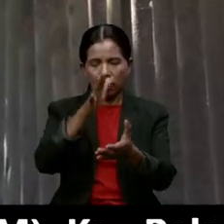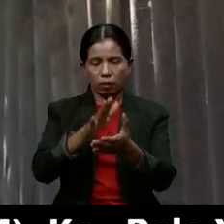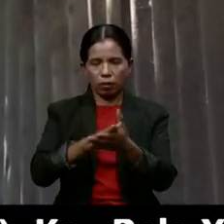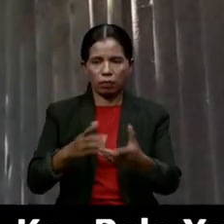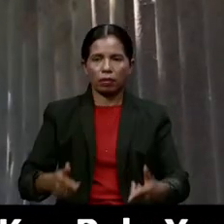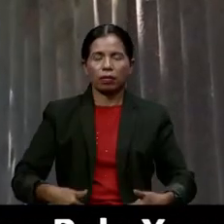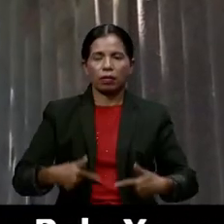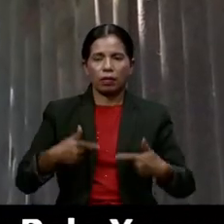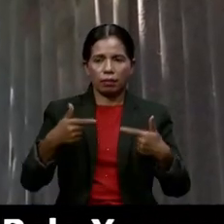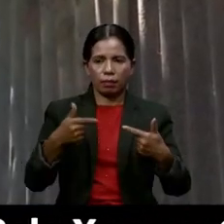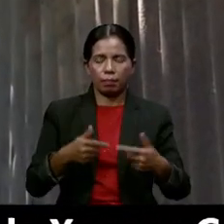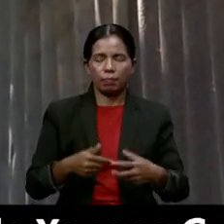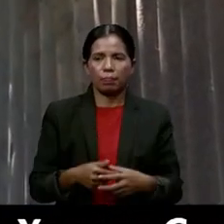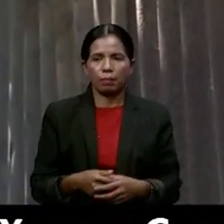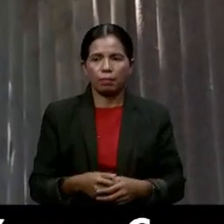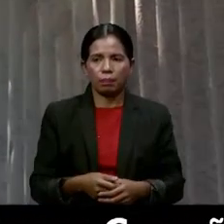moris.